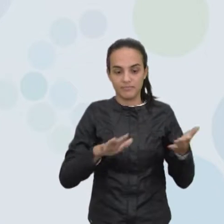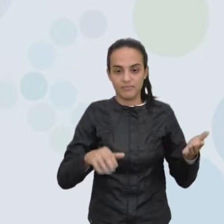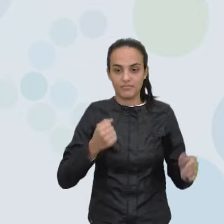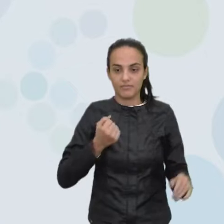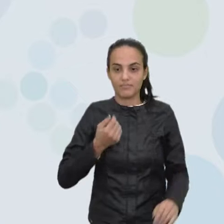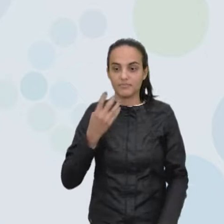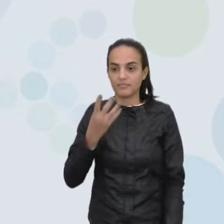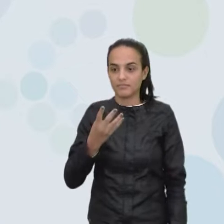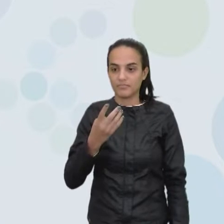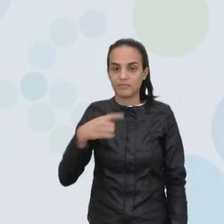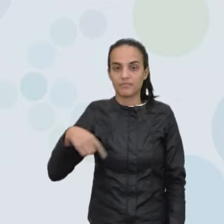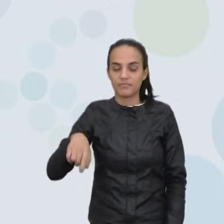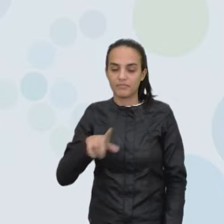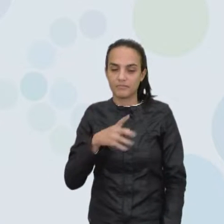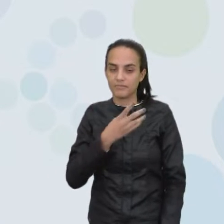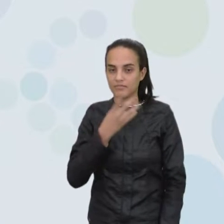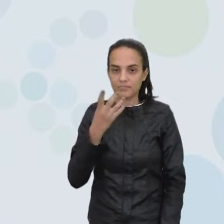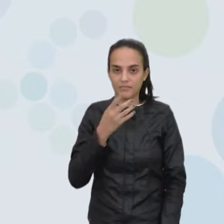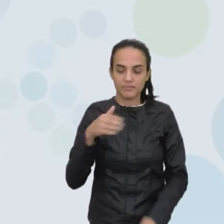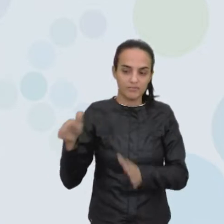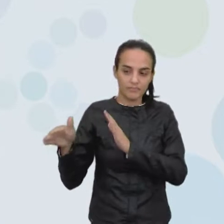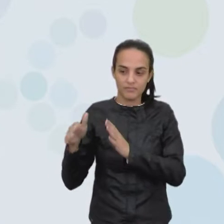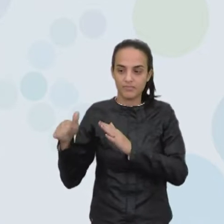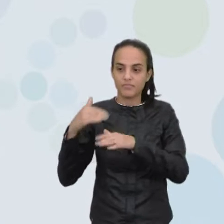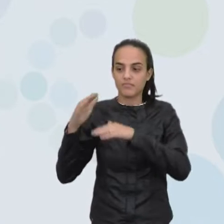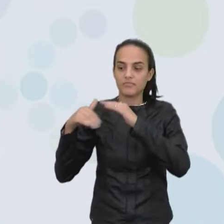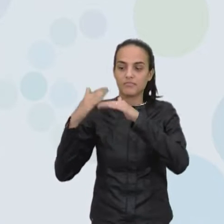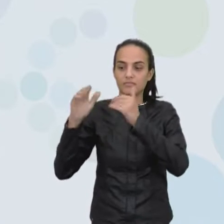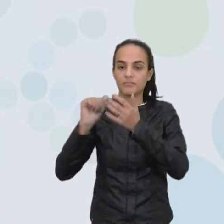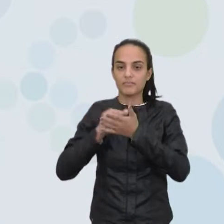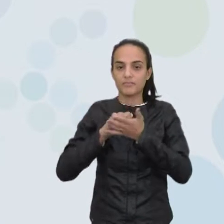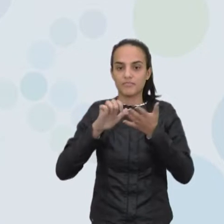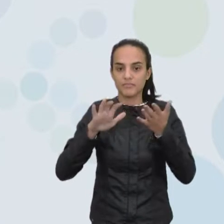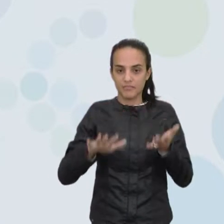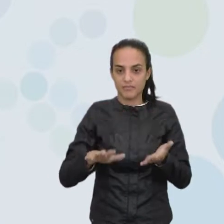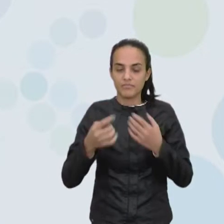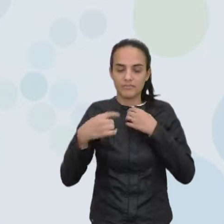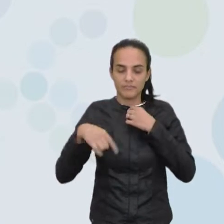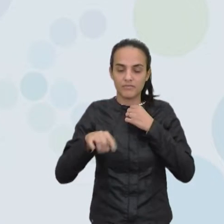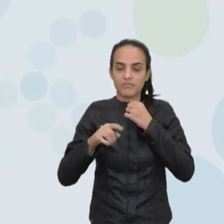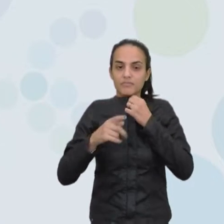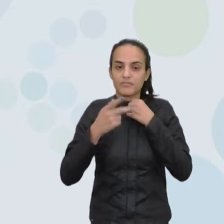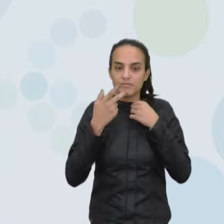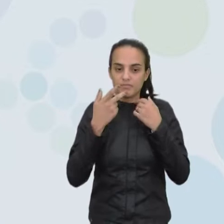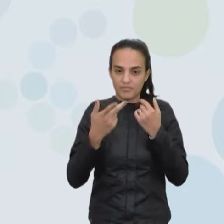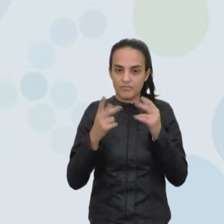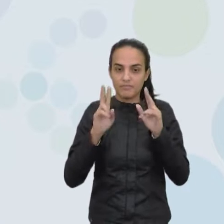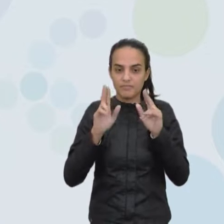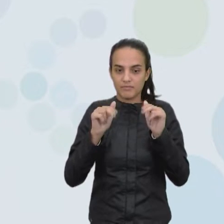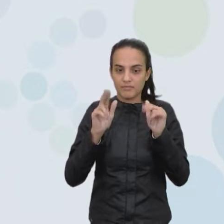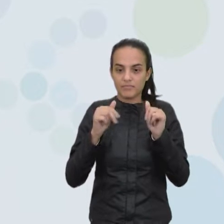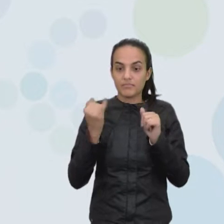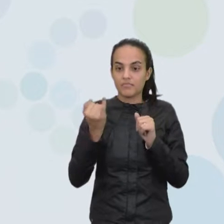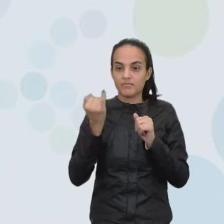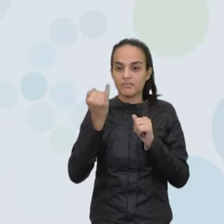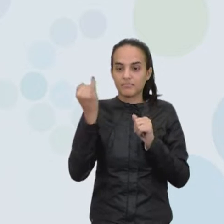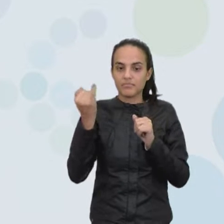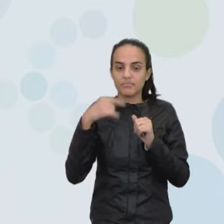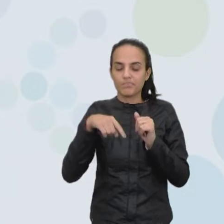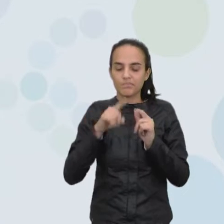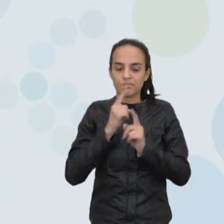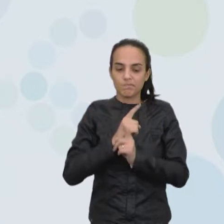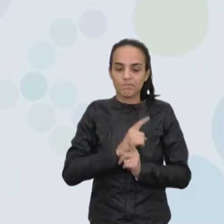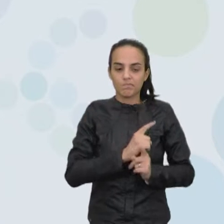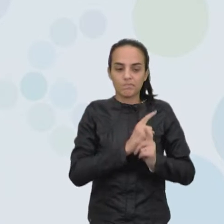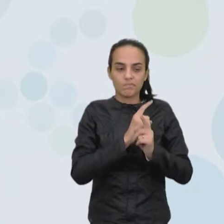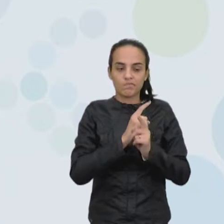4, estamos no quarto momento de desenvolvimento dessa atividade. E vamos falar de relevância. Falamos sobre alcance,